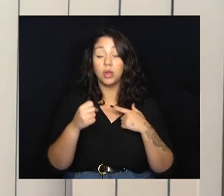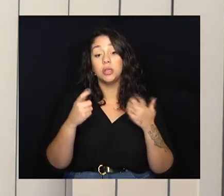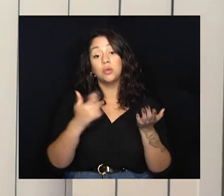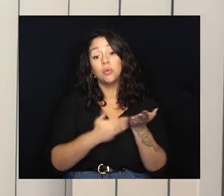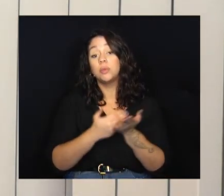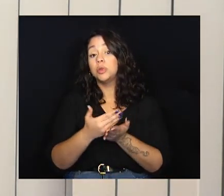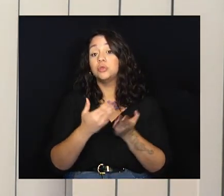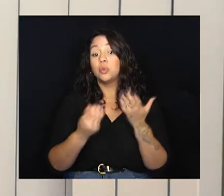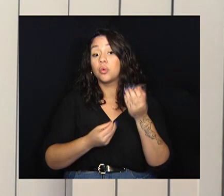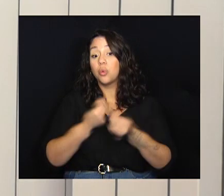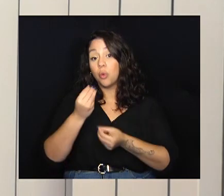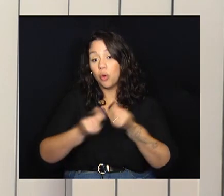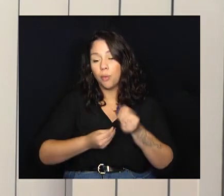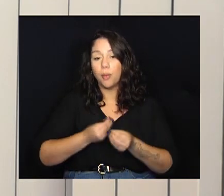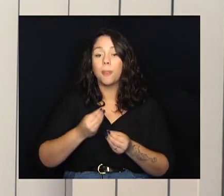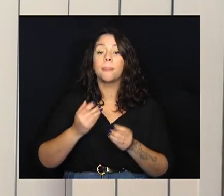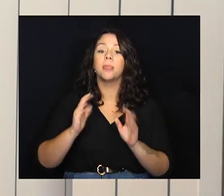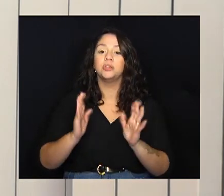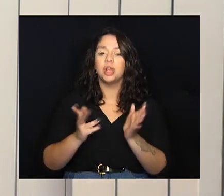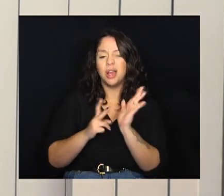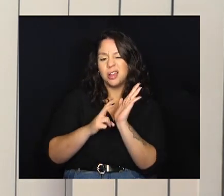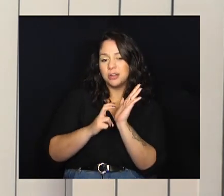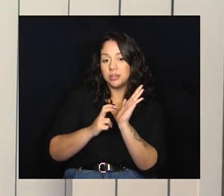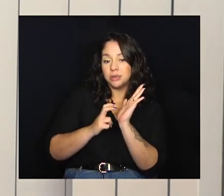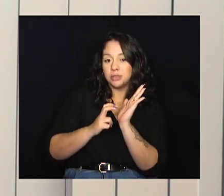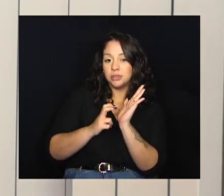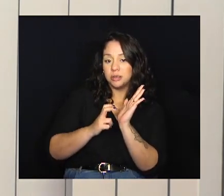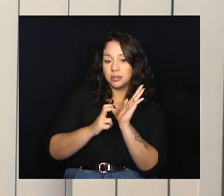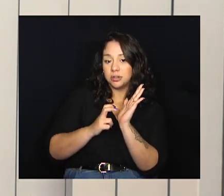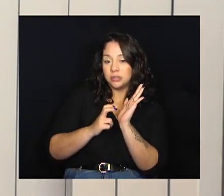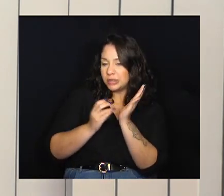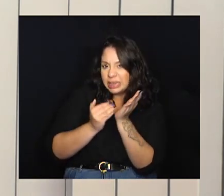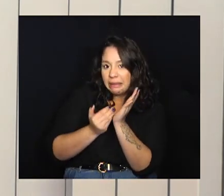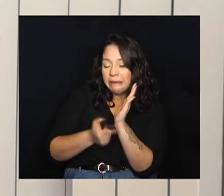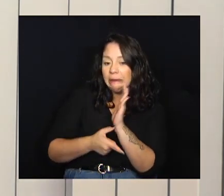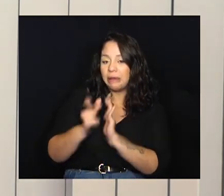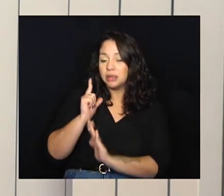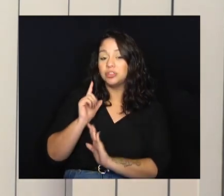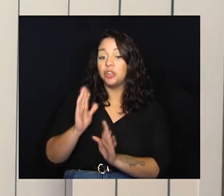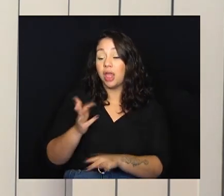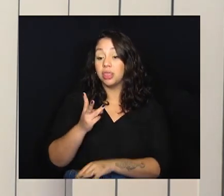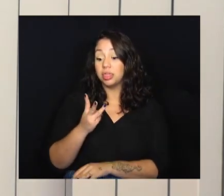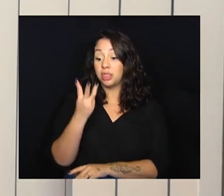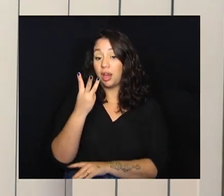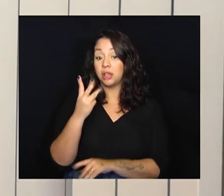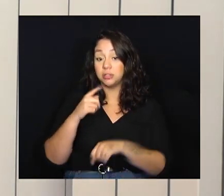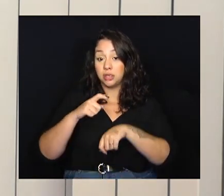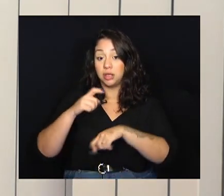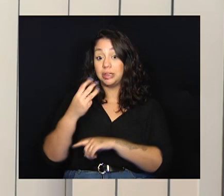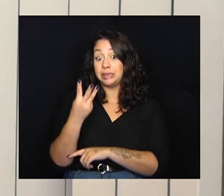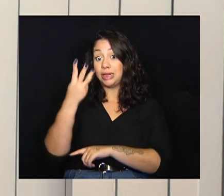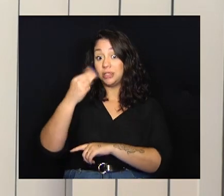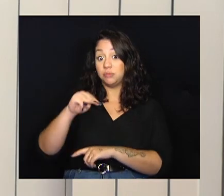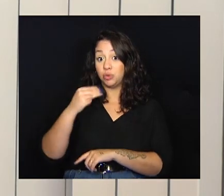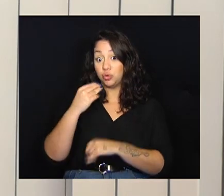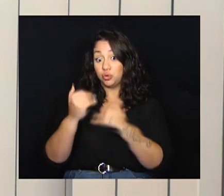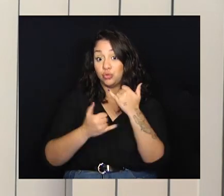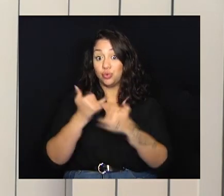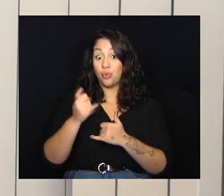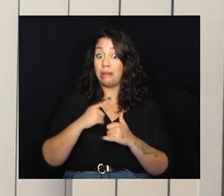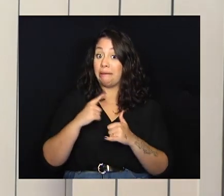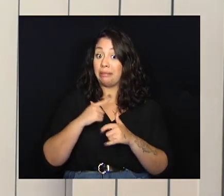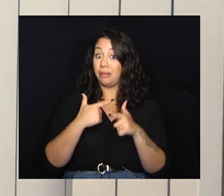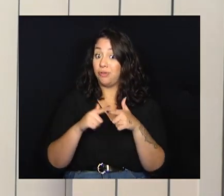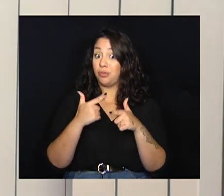começou a ser construída cedinho logo Aos três minutos de jogo graças a atrapalhada do goleiro